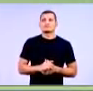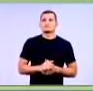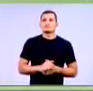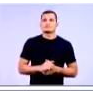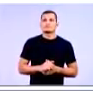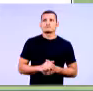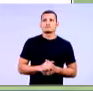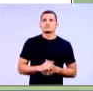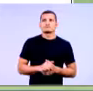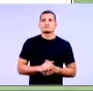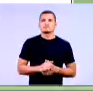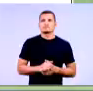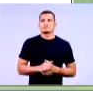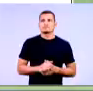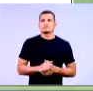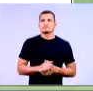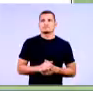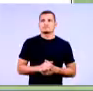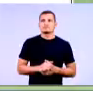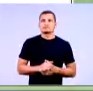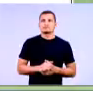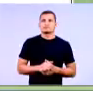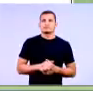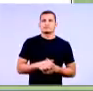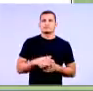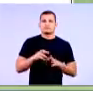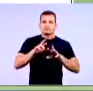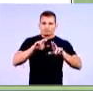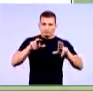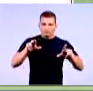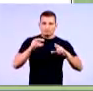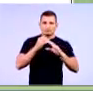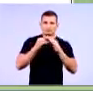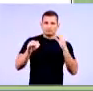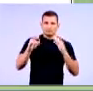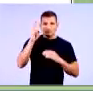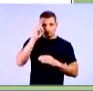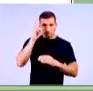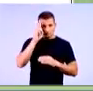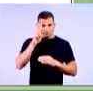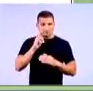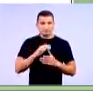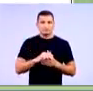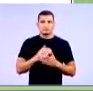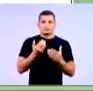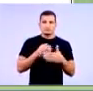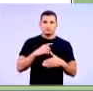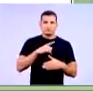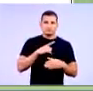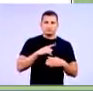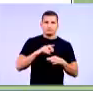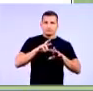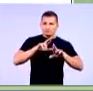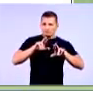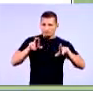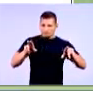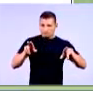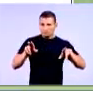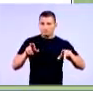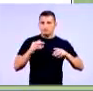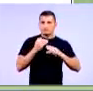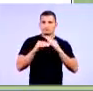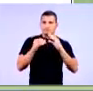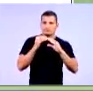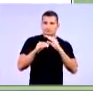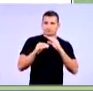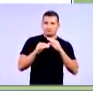sequência. Tipos de mensagem, para a gente também lembrar, para a prova, né, gente? Existem vários tipos de mensagens, onde